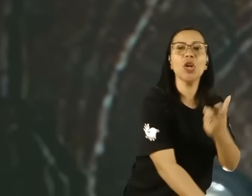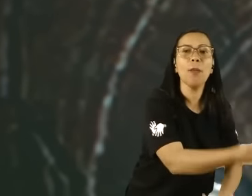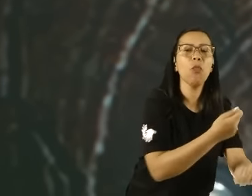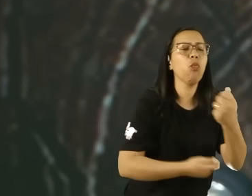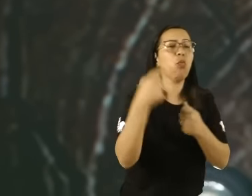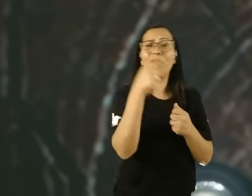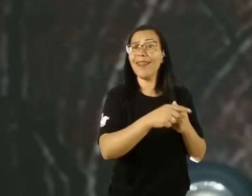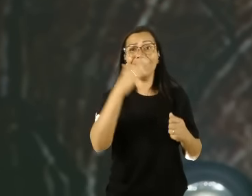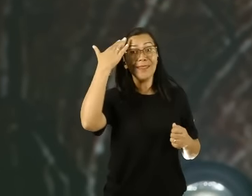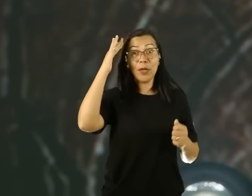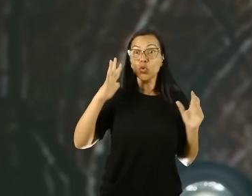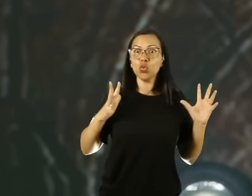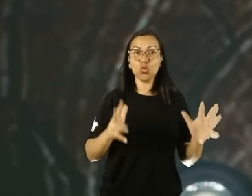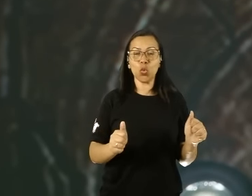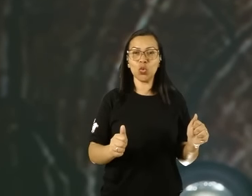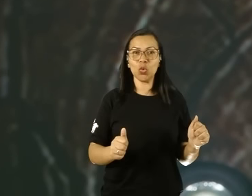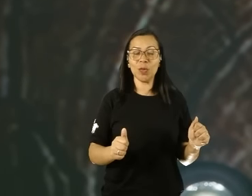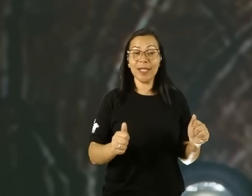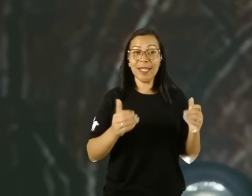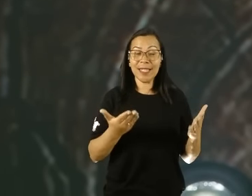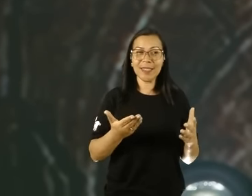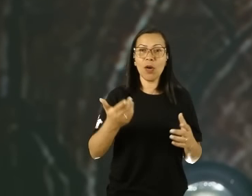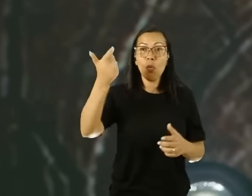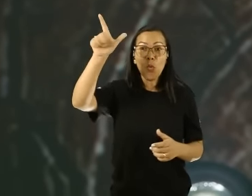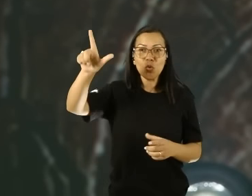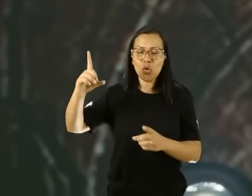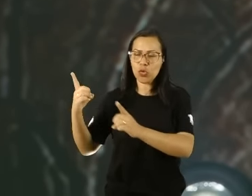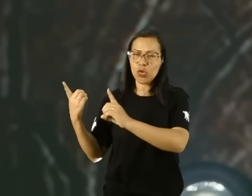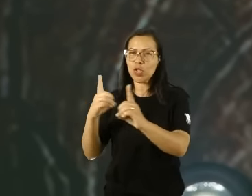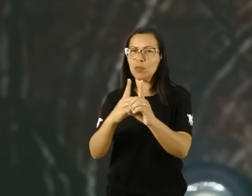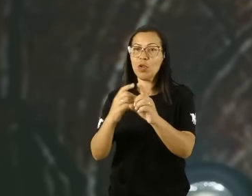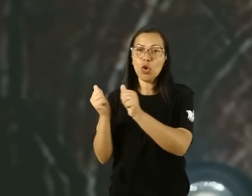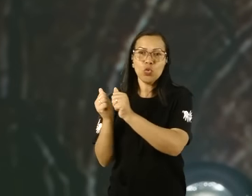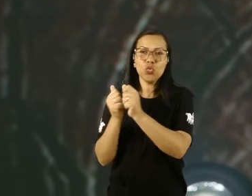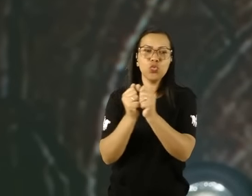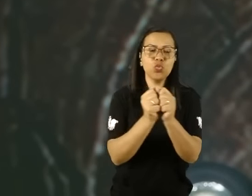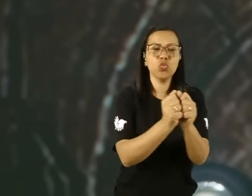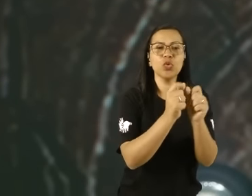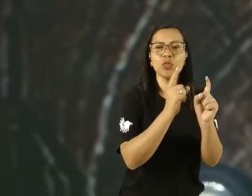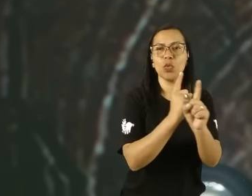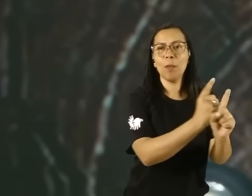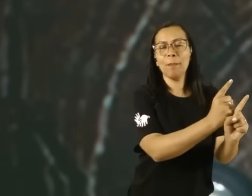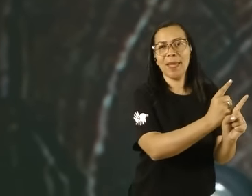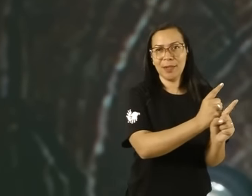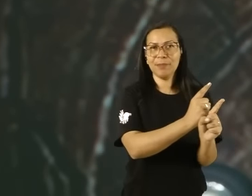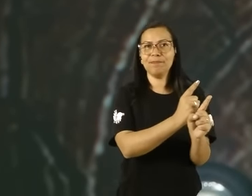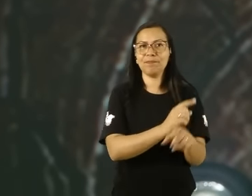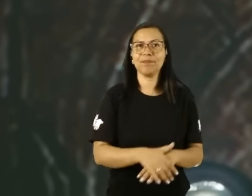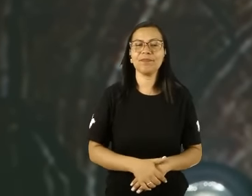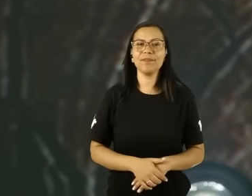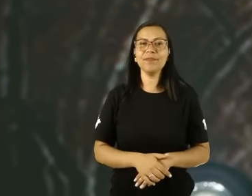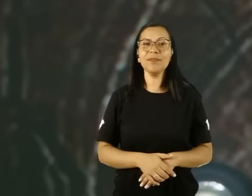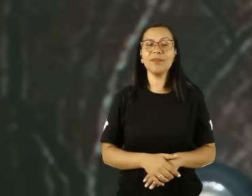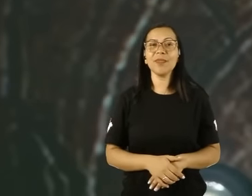lugar que eu tenho segurança. Os peixes estão aqui, passa a noite, não tem barulho, eles